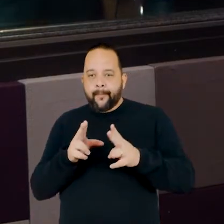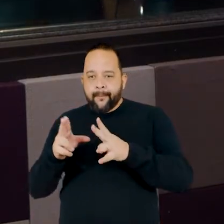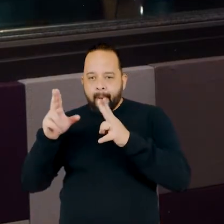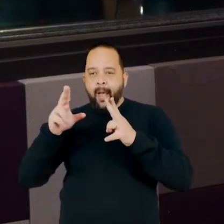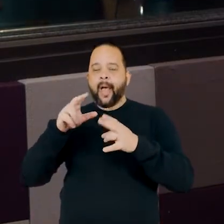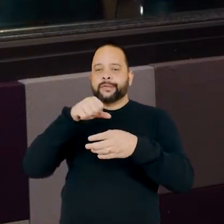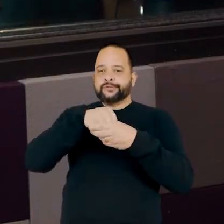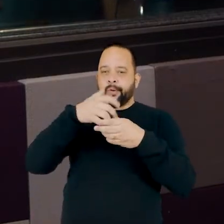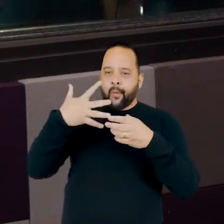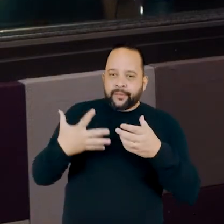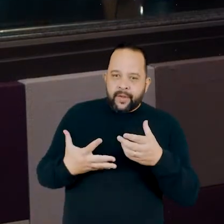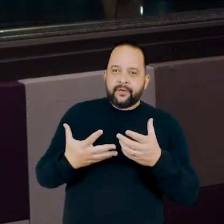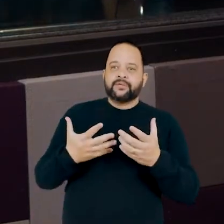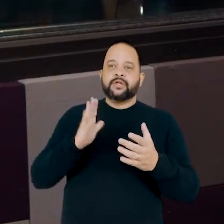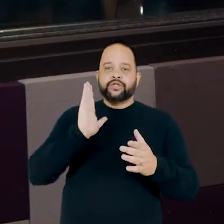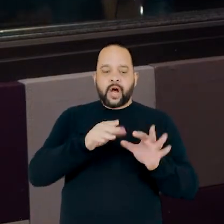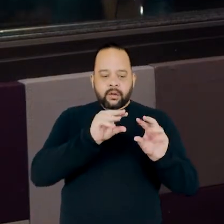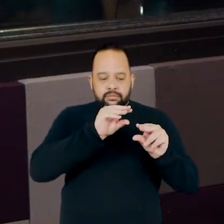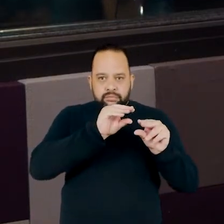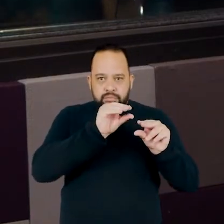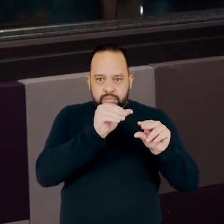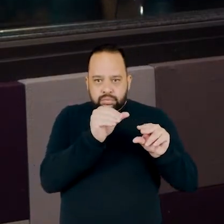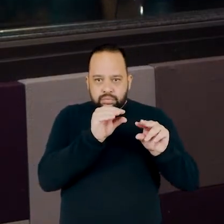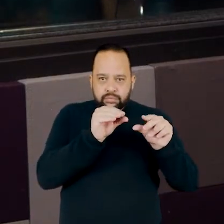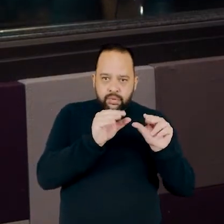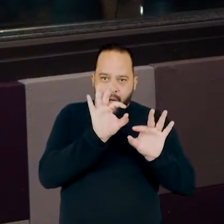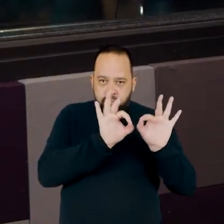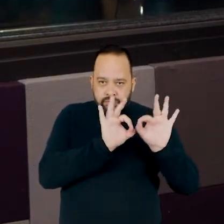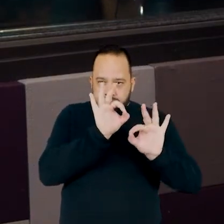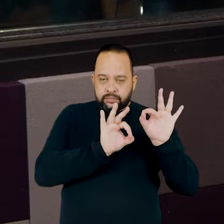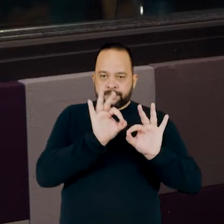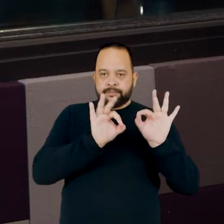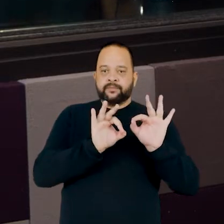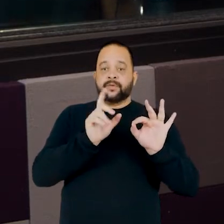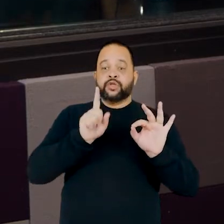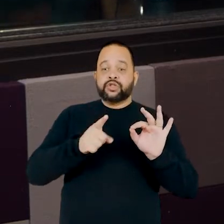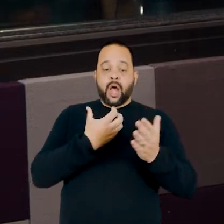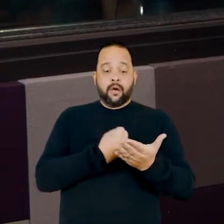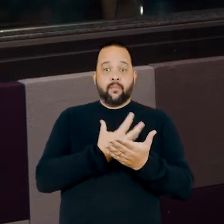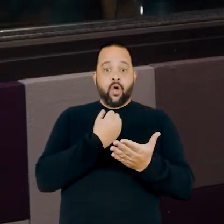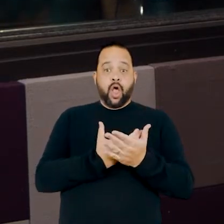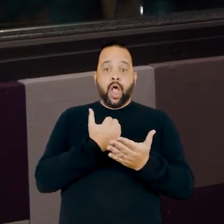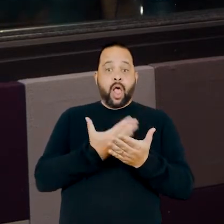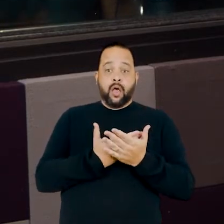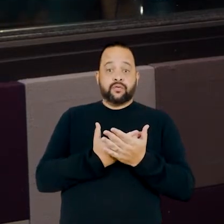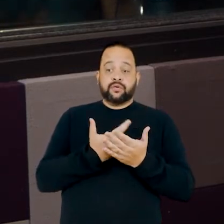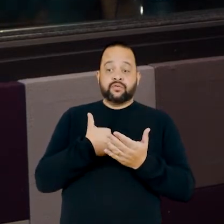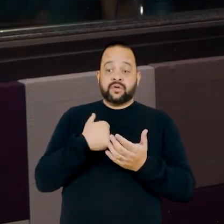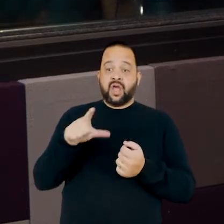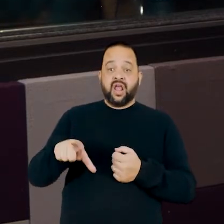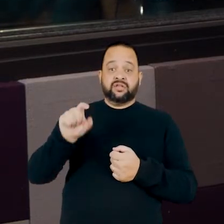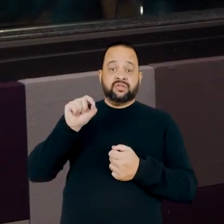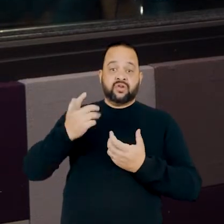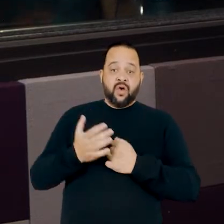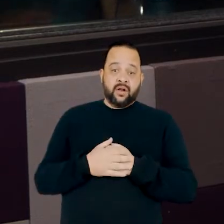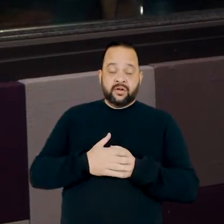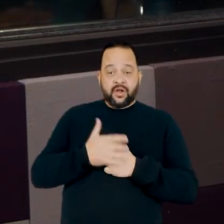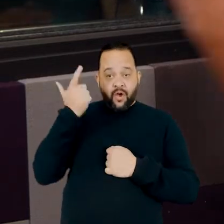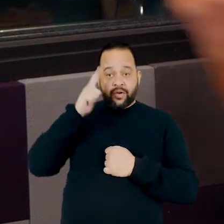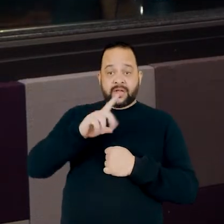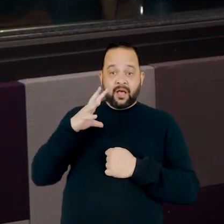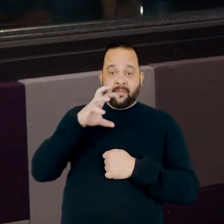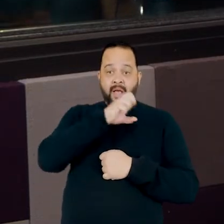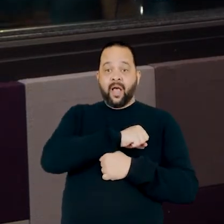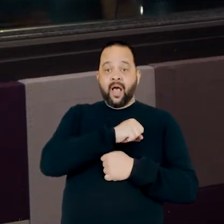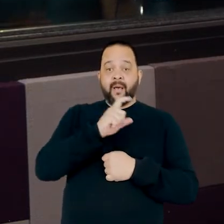conteúdo. Então, ele já faz a configuração ali. E já entra o áudio nas preferências dele, né? Então, ele ganha muito mais